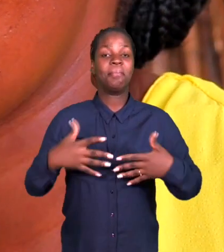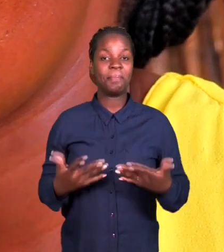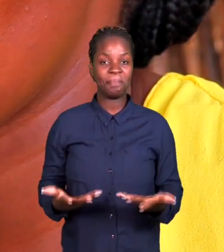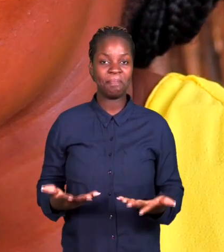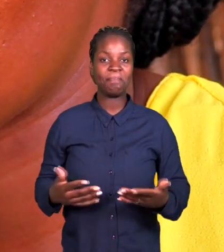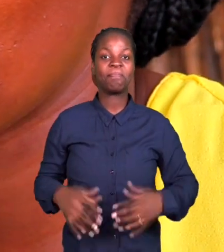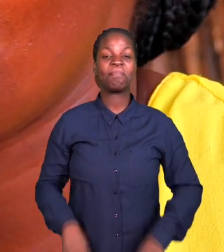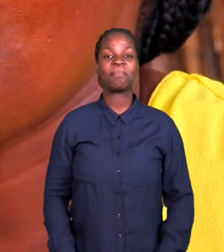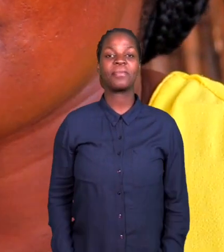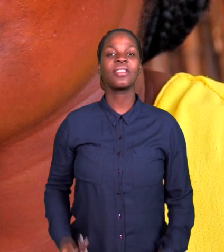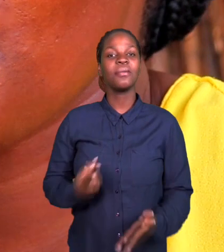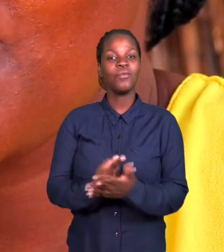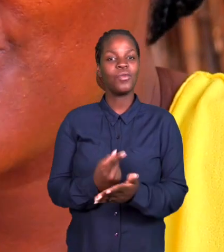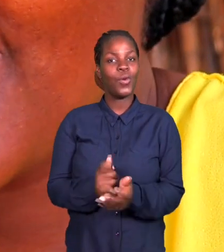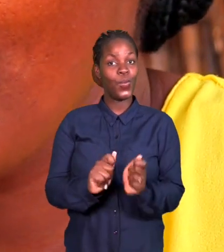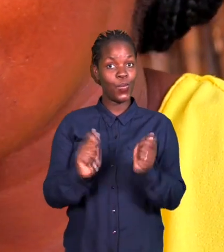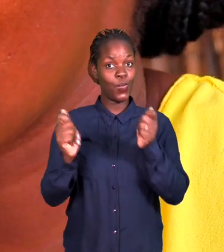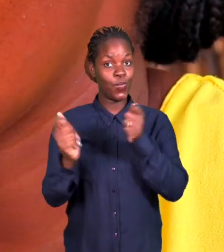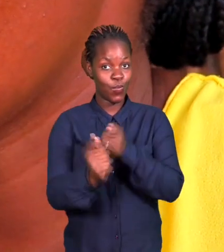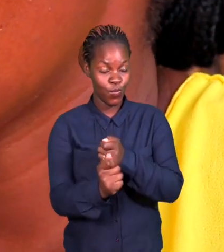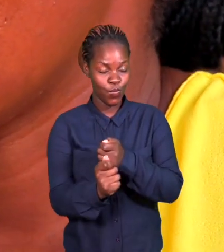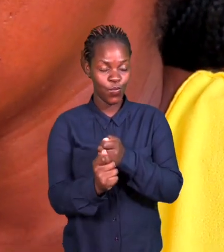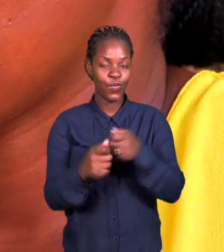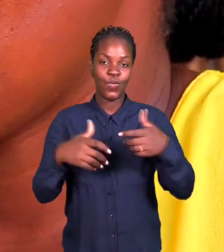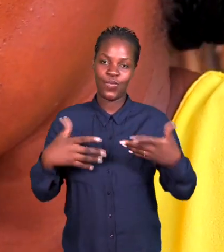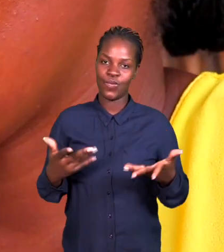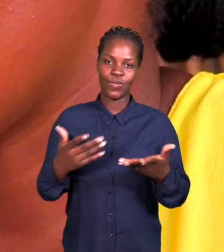aquele xixi no corpo, devemos trocar.